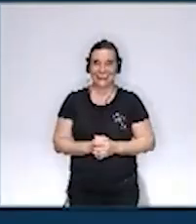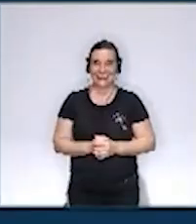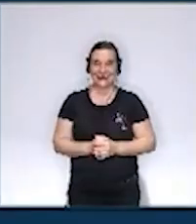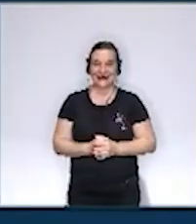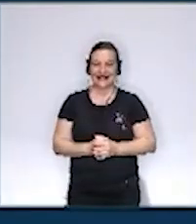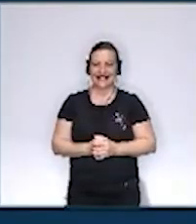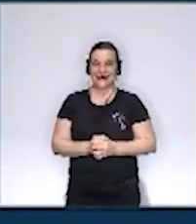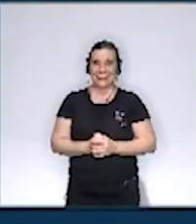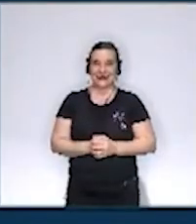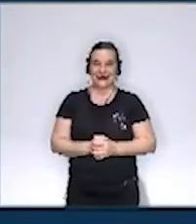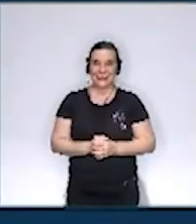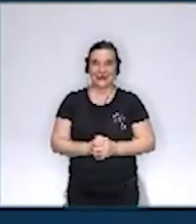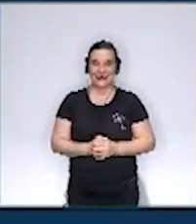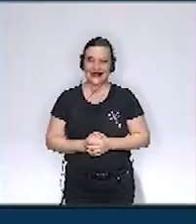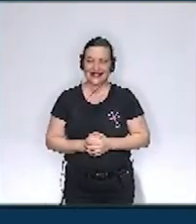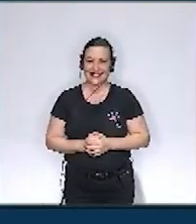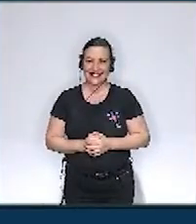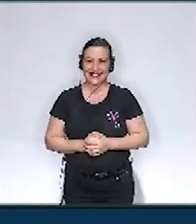espaços.